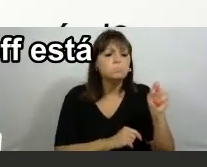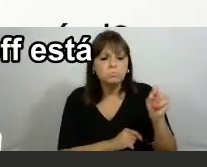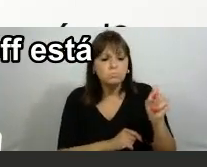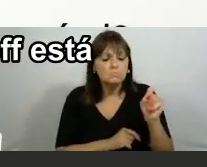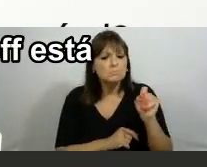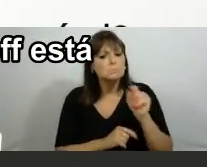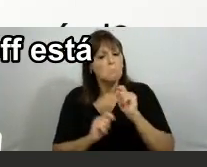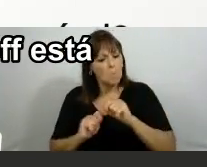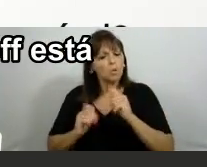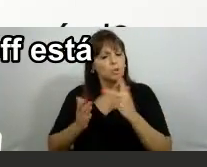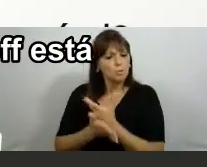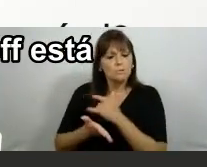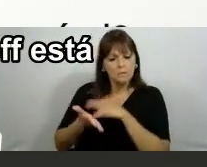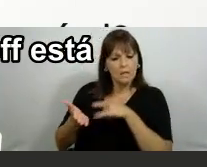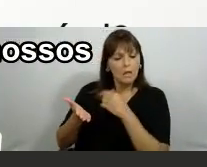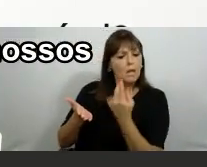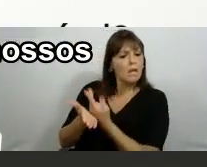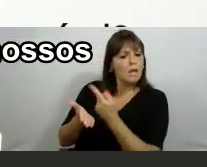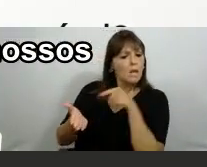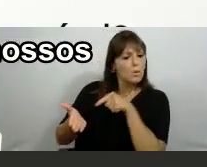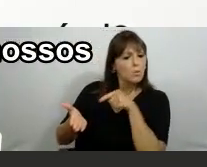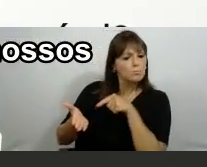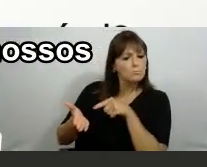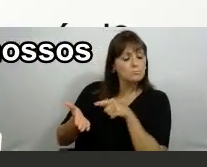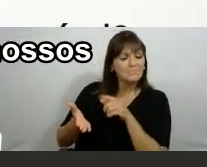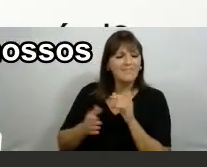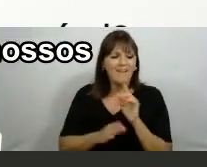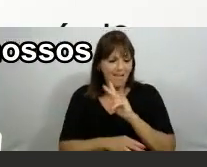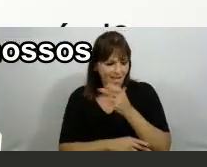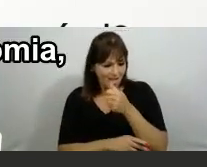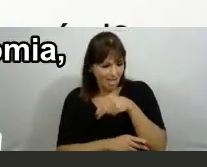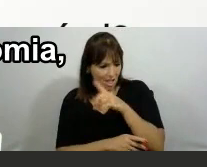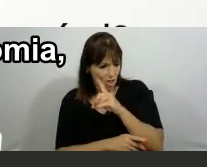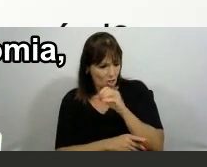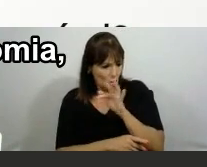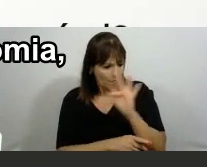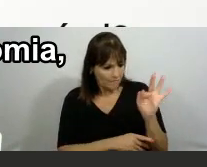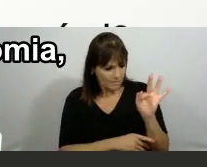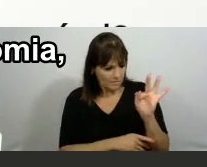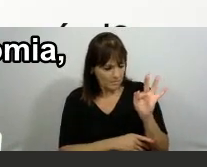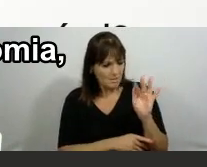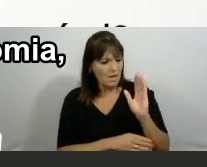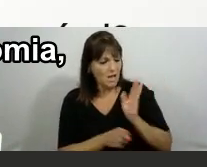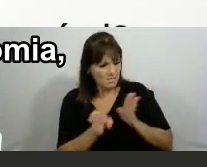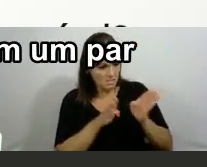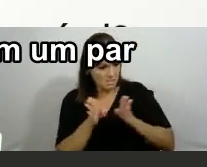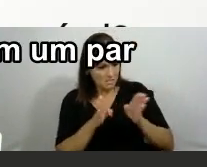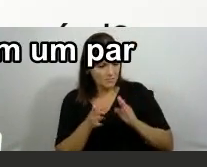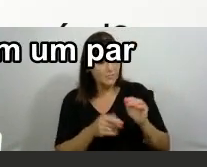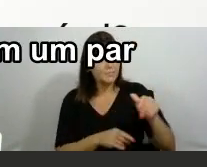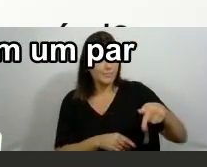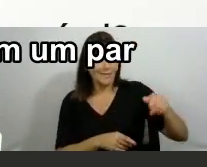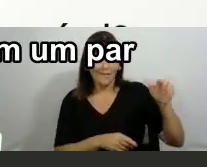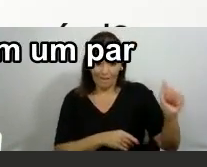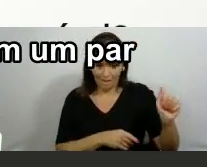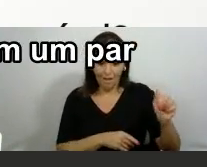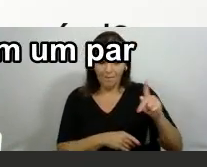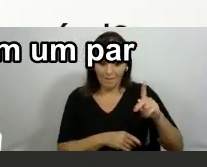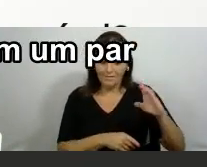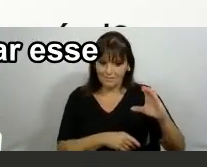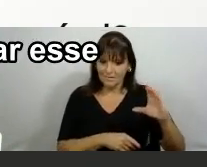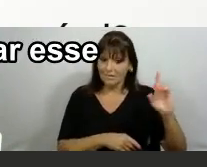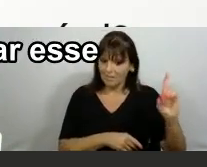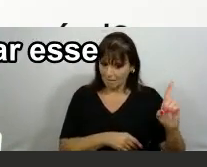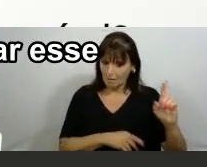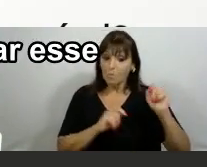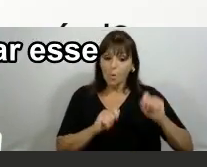também, acontece, né? E esse handoff está acessível? Por exemplo, nossos QAs PCDs, eles têm autonomia, eles podem realizar um teste sem um